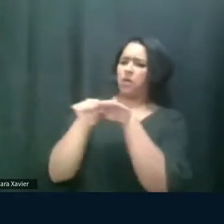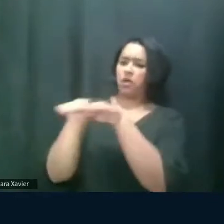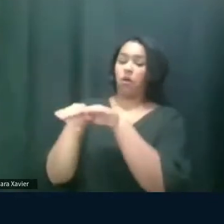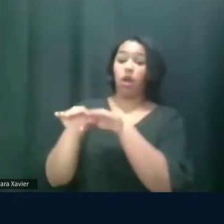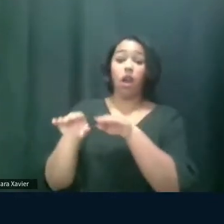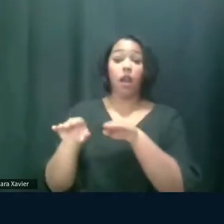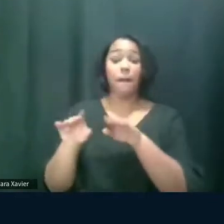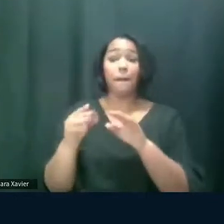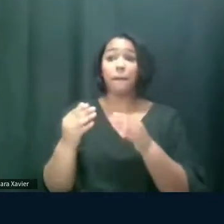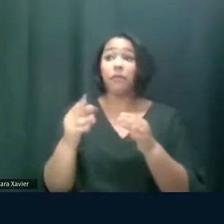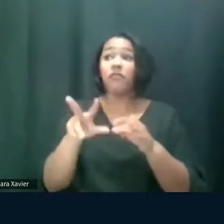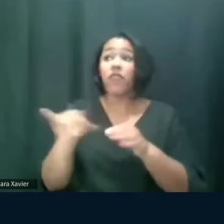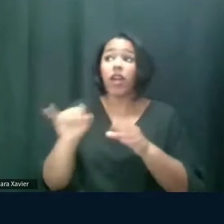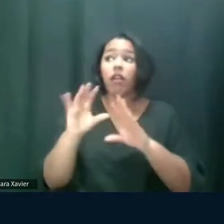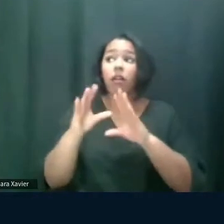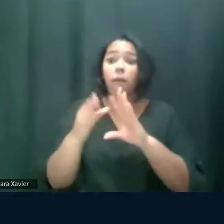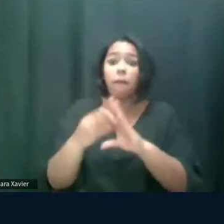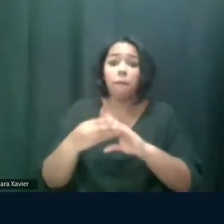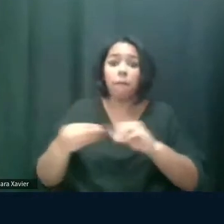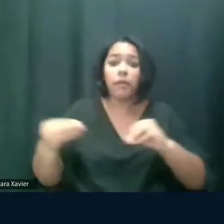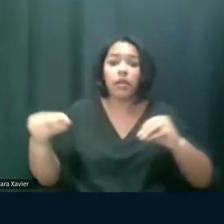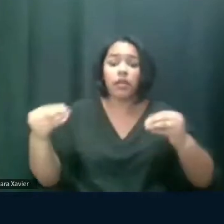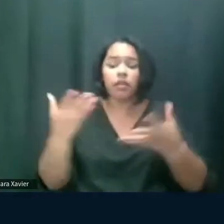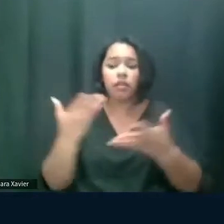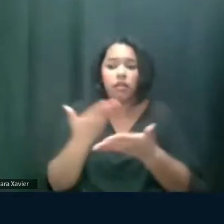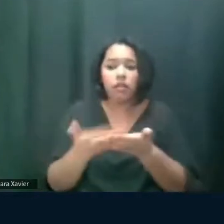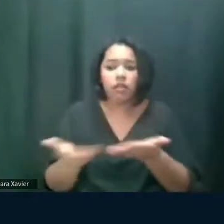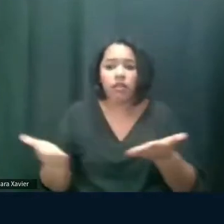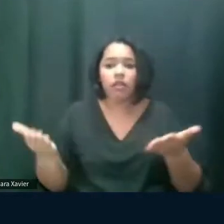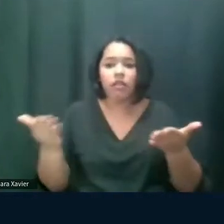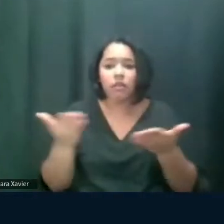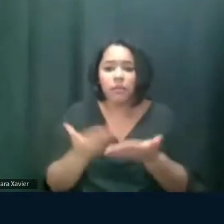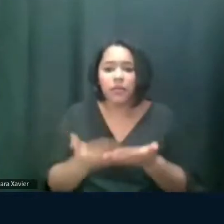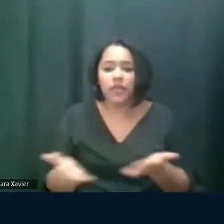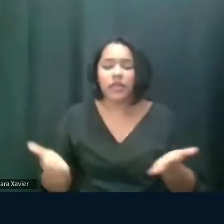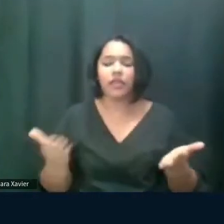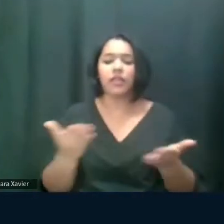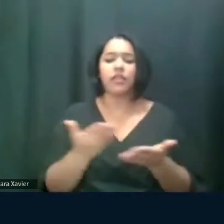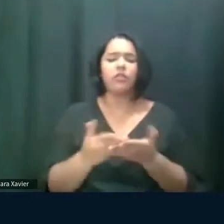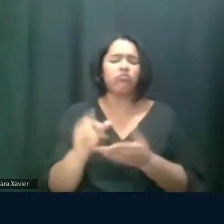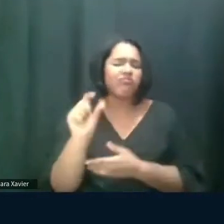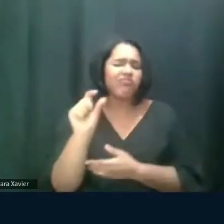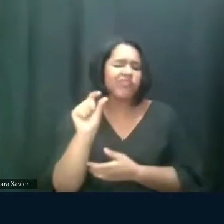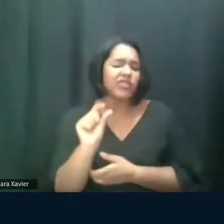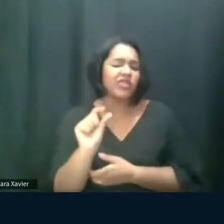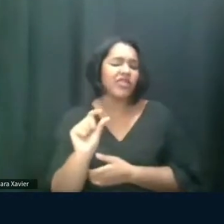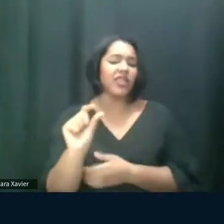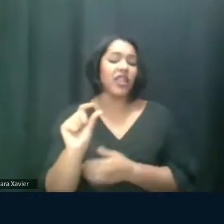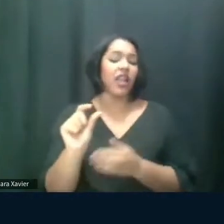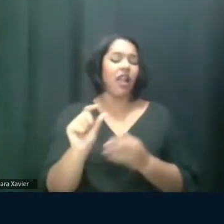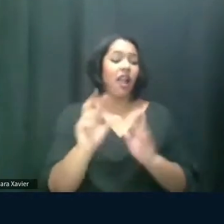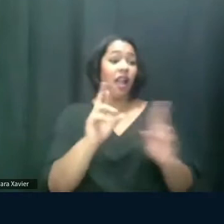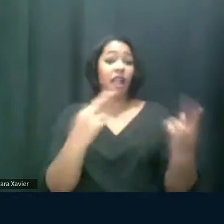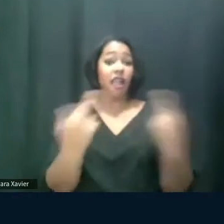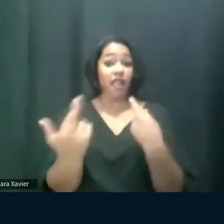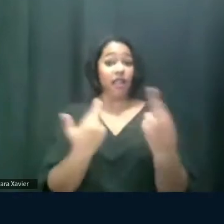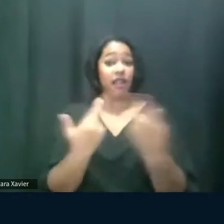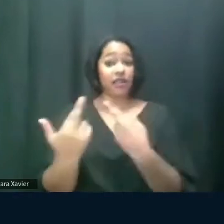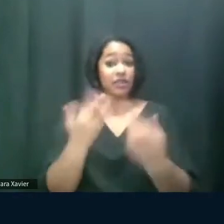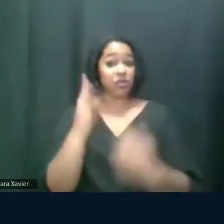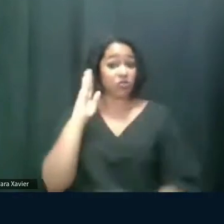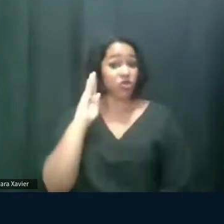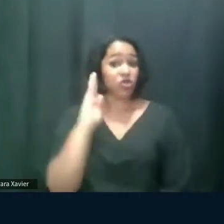acaba que a gente perdeu um pouco, às vezes, não é culpa de vocês de jeito nenhum, essa relação direta com